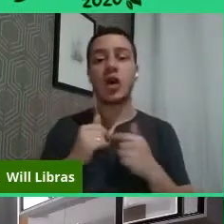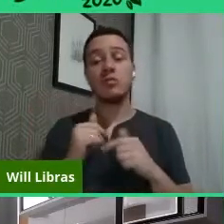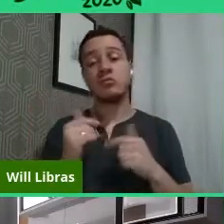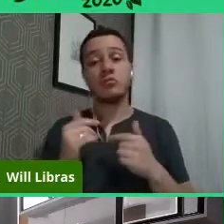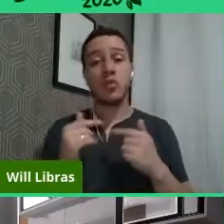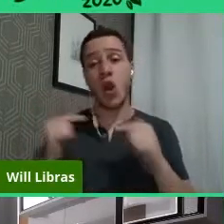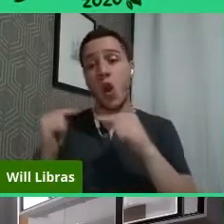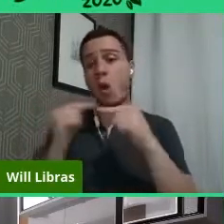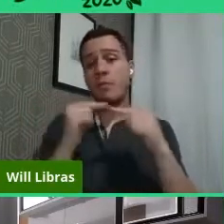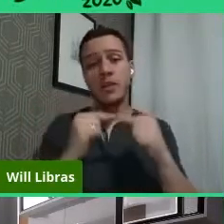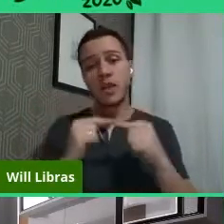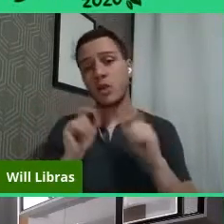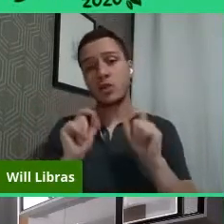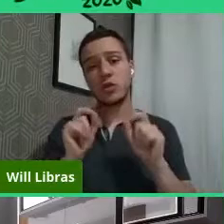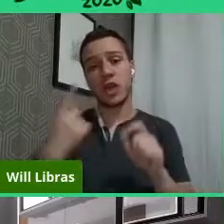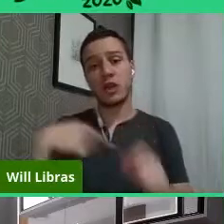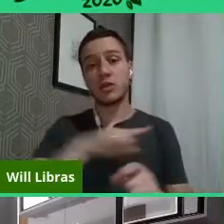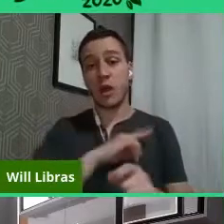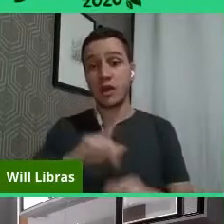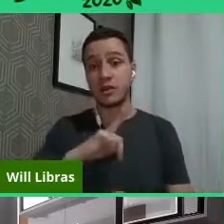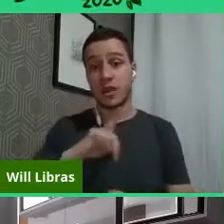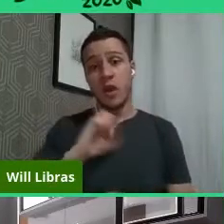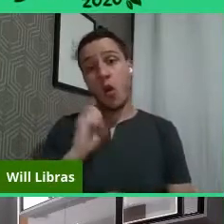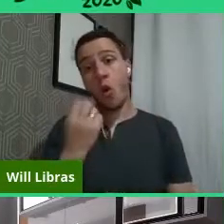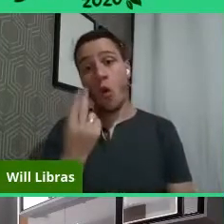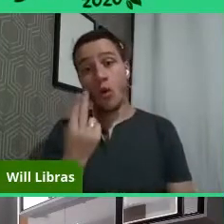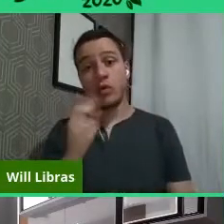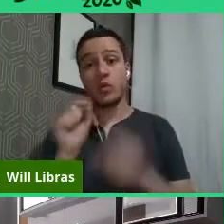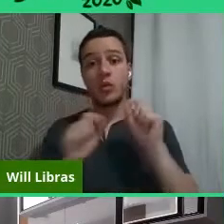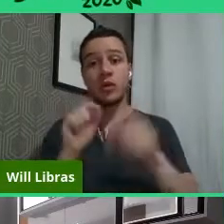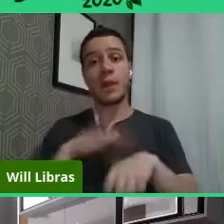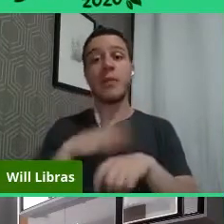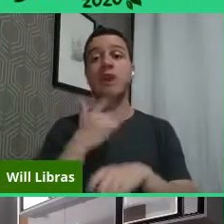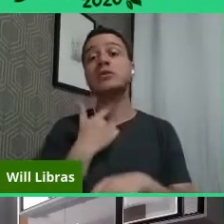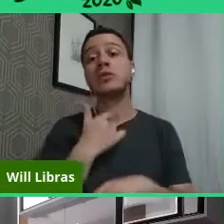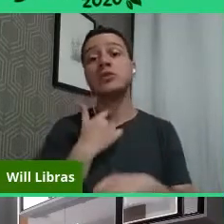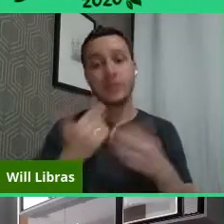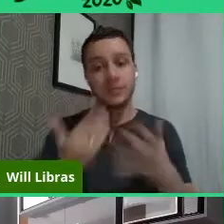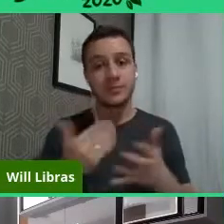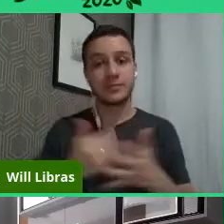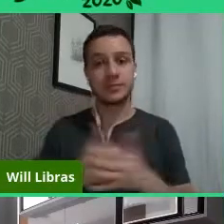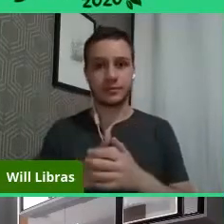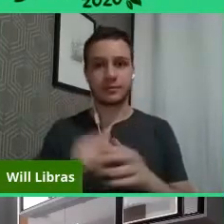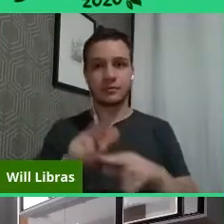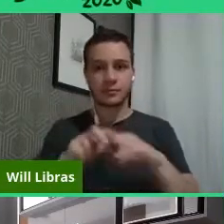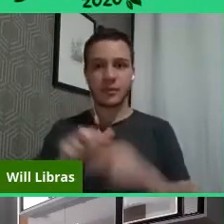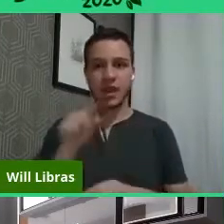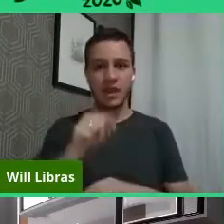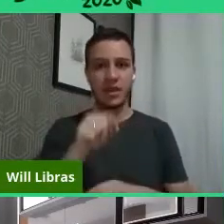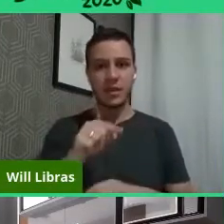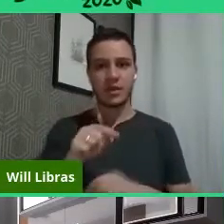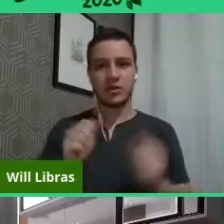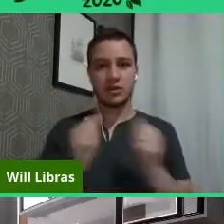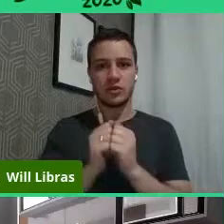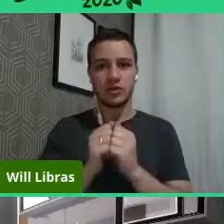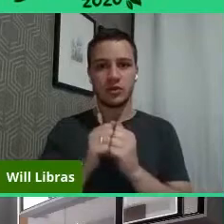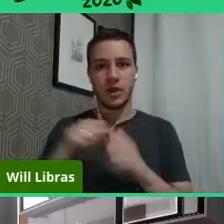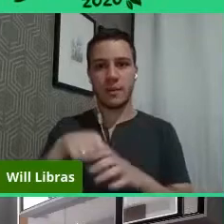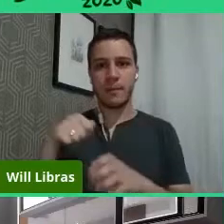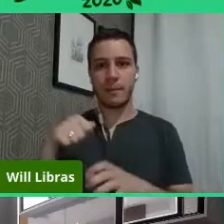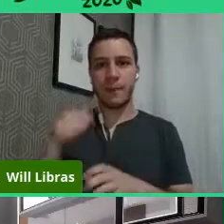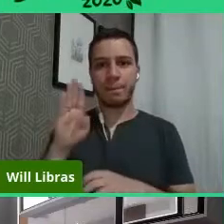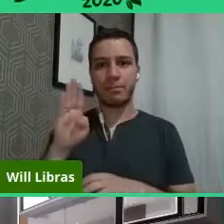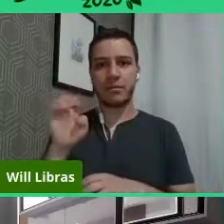gente tiver ou o que a gente mais gostar. Então, aqui, com a beterraba, ele vai ficar um creme